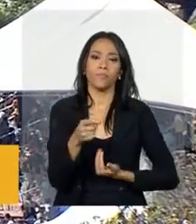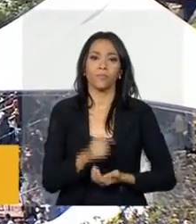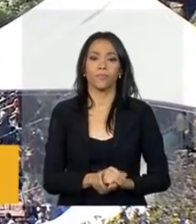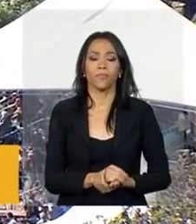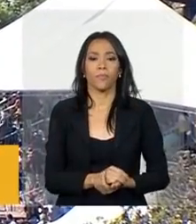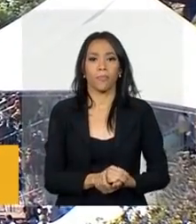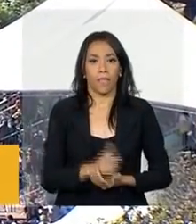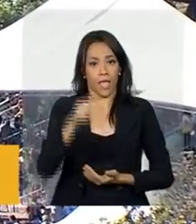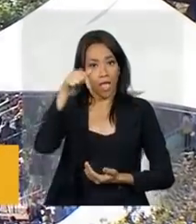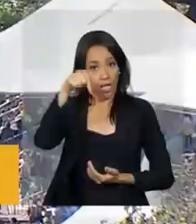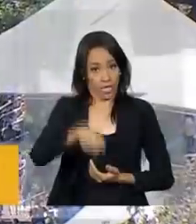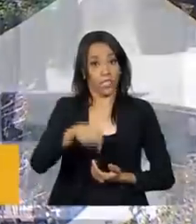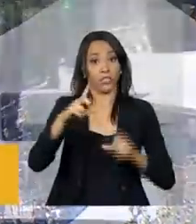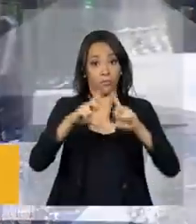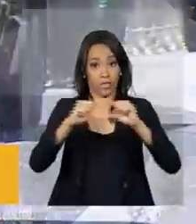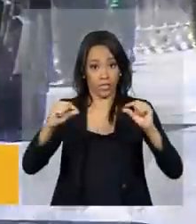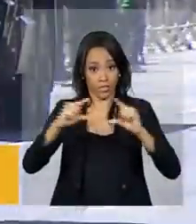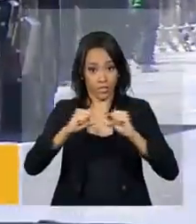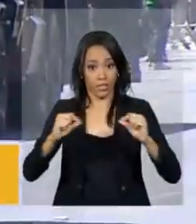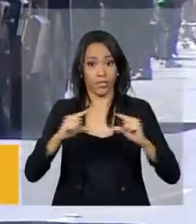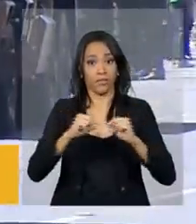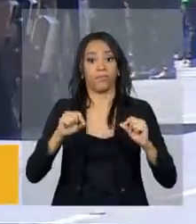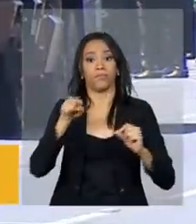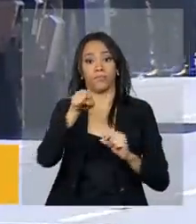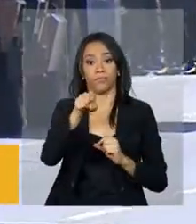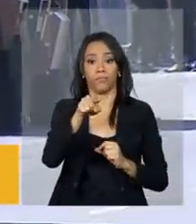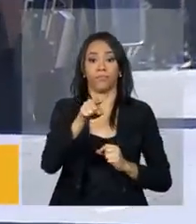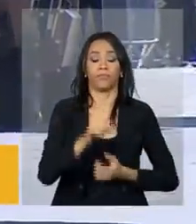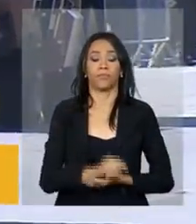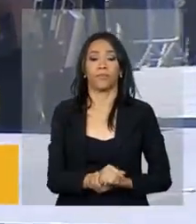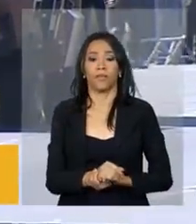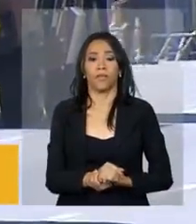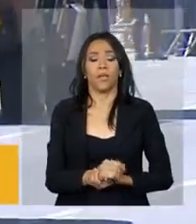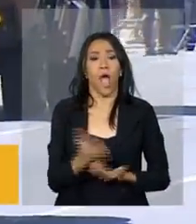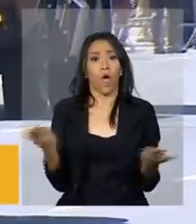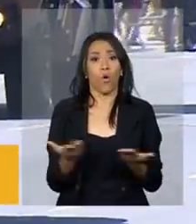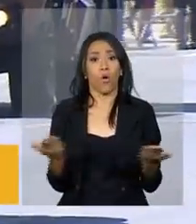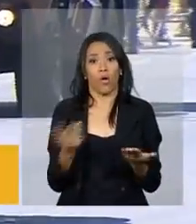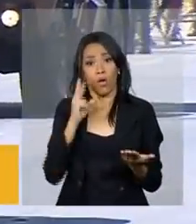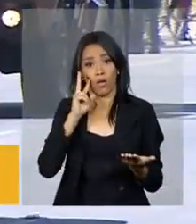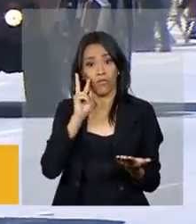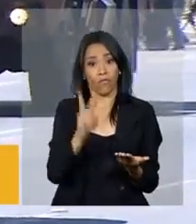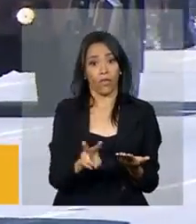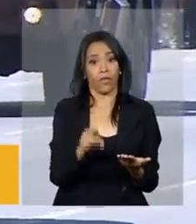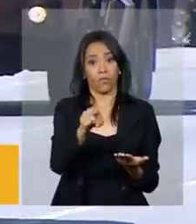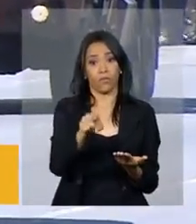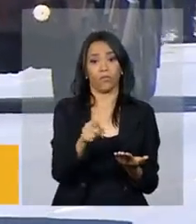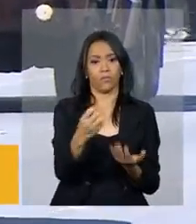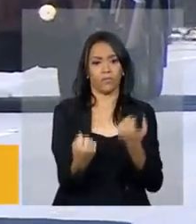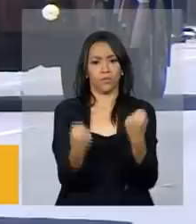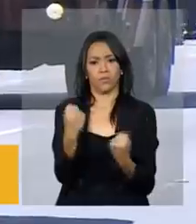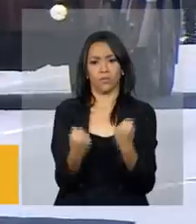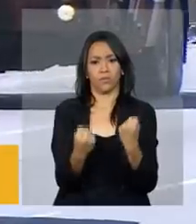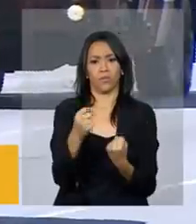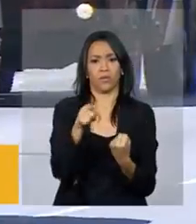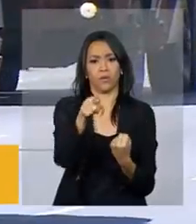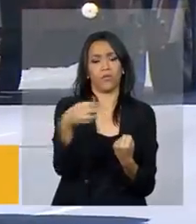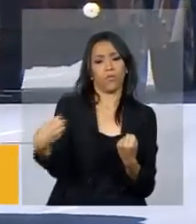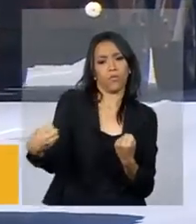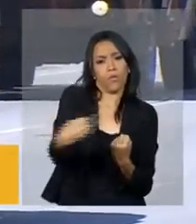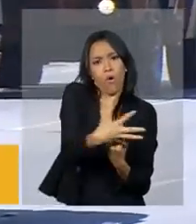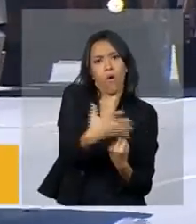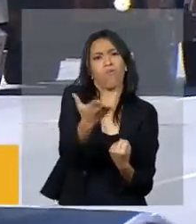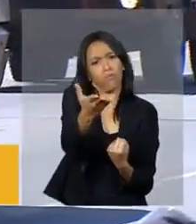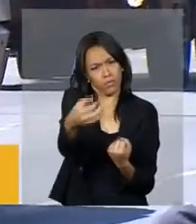Campanha, aqui de Brasília também, orgânico da 3ª Brigada. E aí nós estamos vendo, aproximando as mais novas